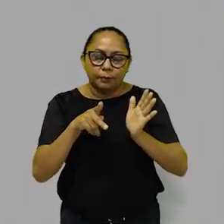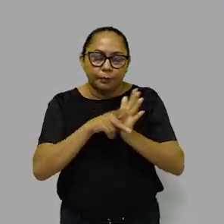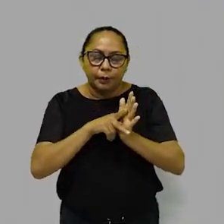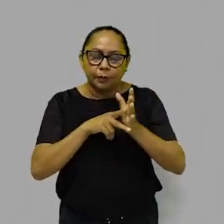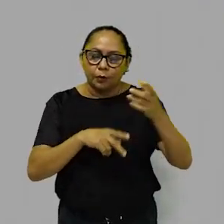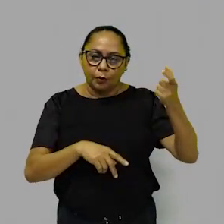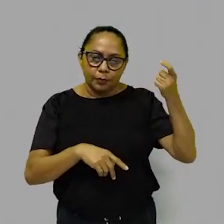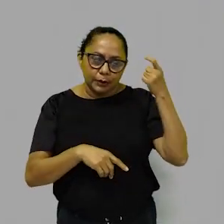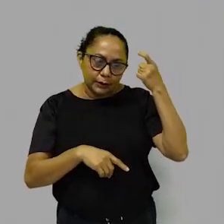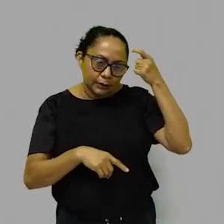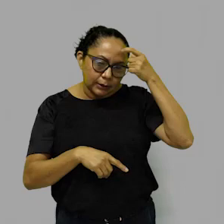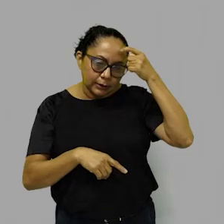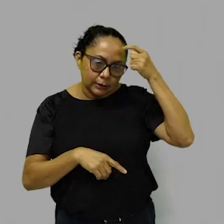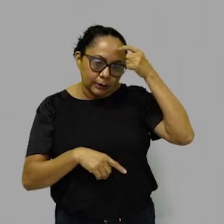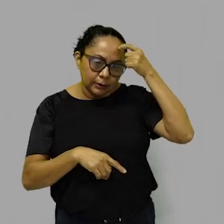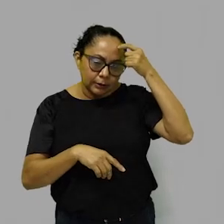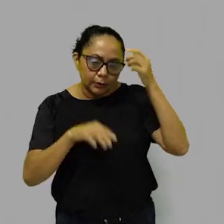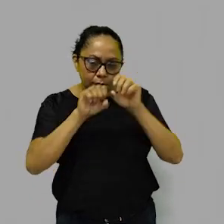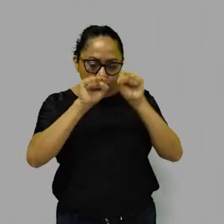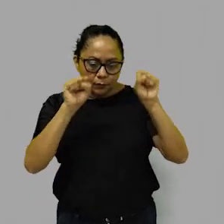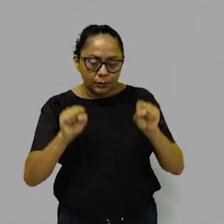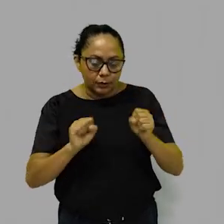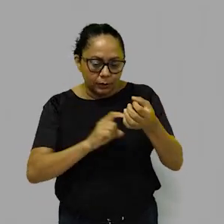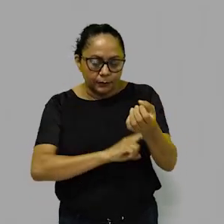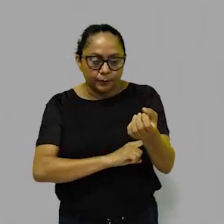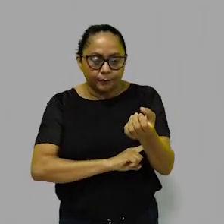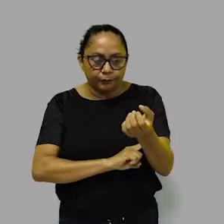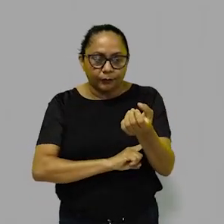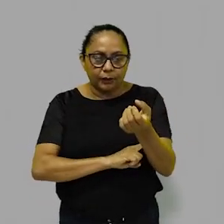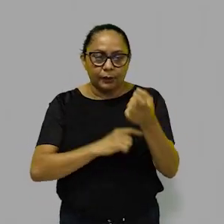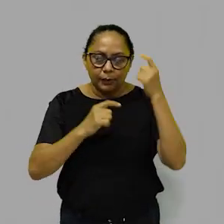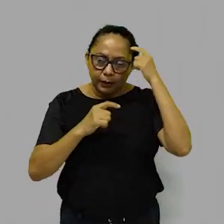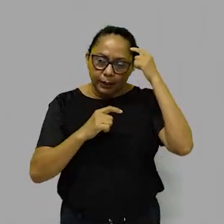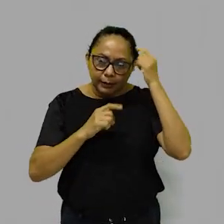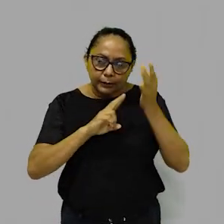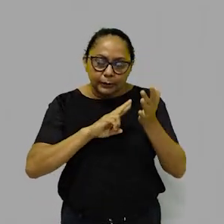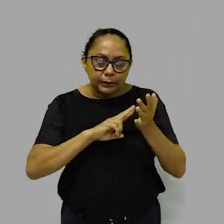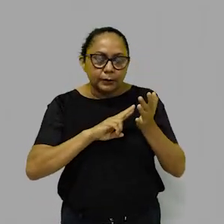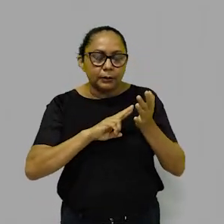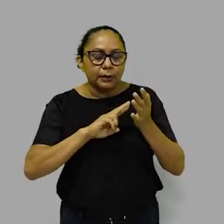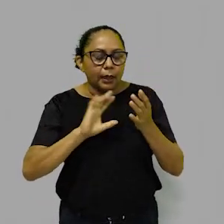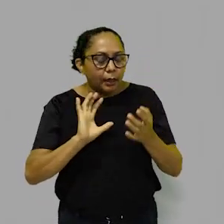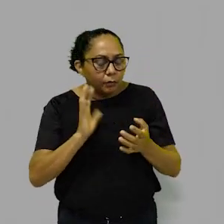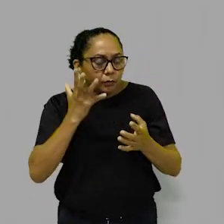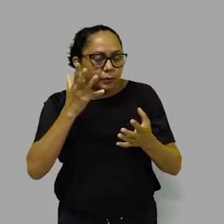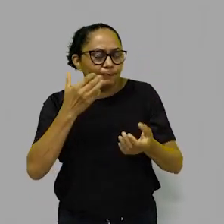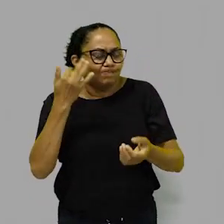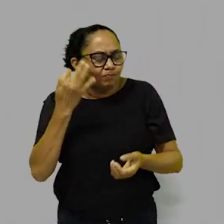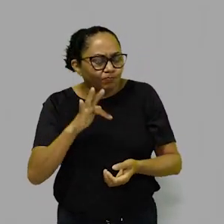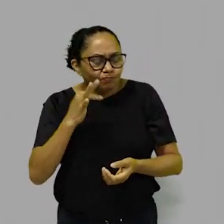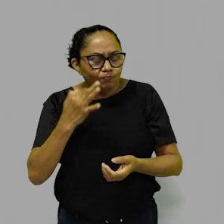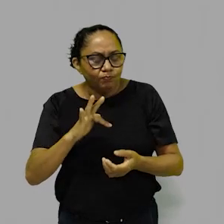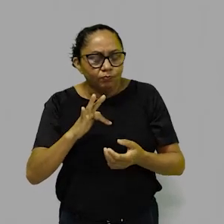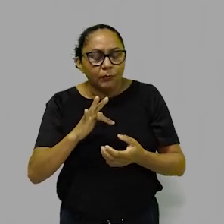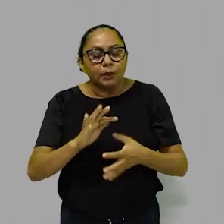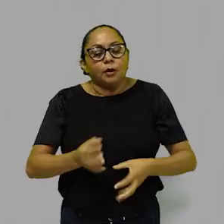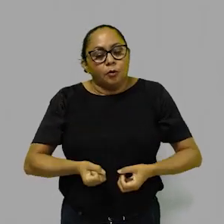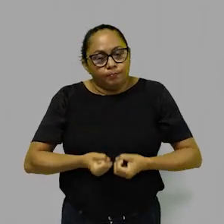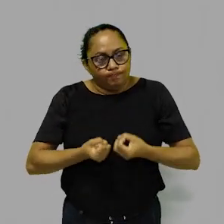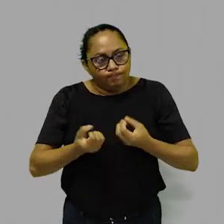como dor, tá? Ocorre com esse processo uma estimulação